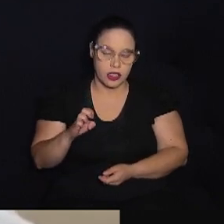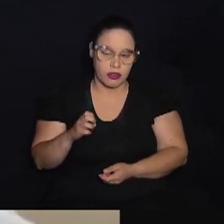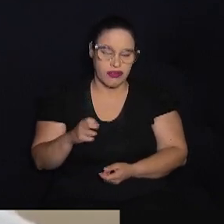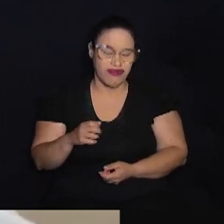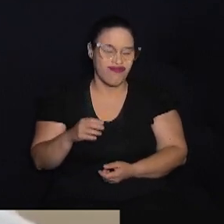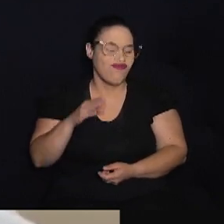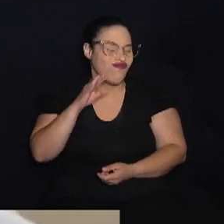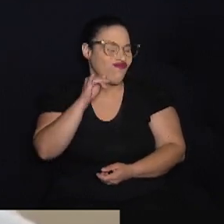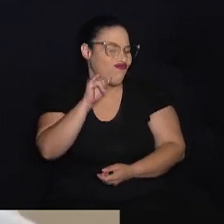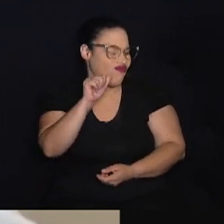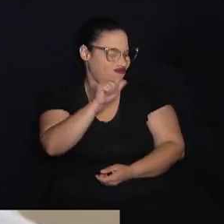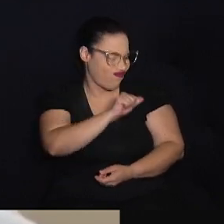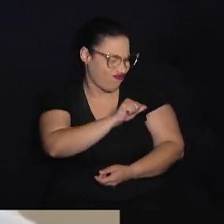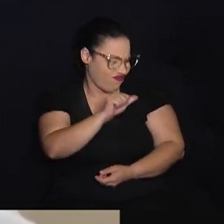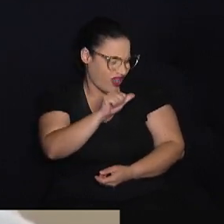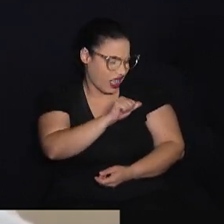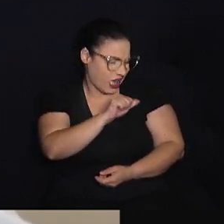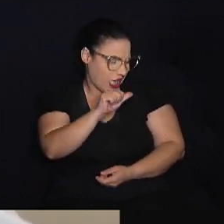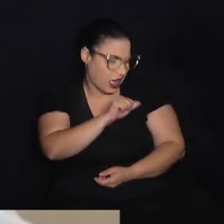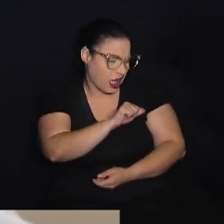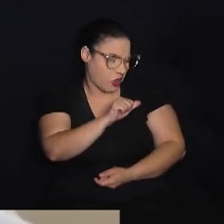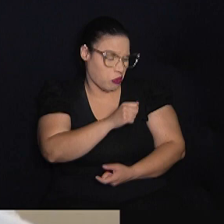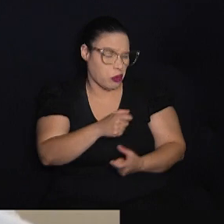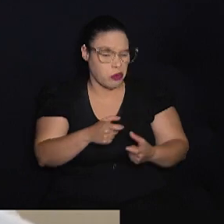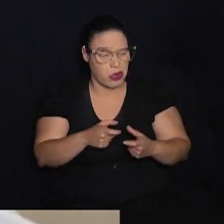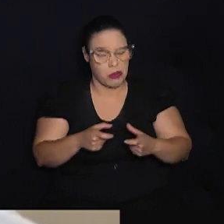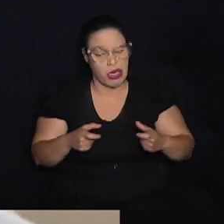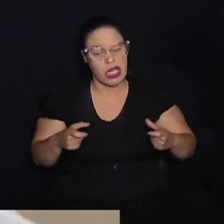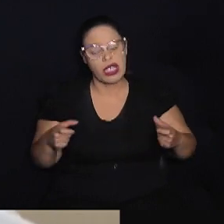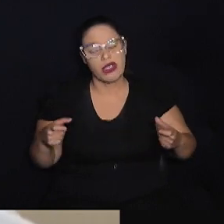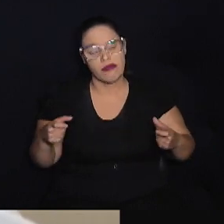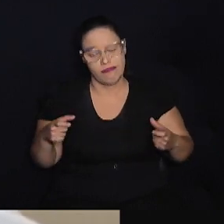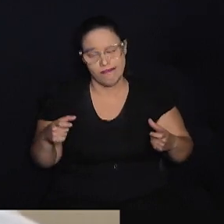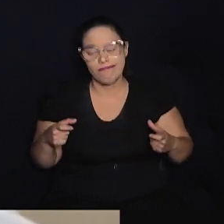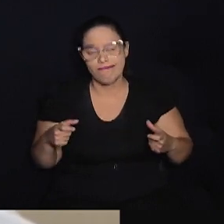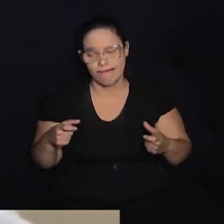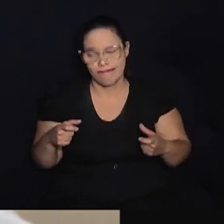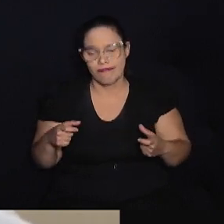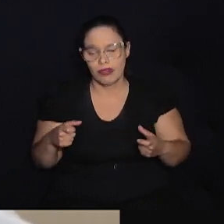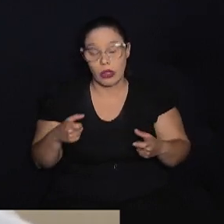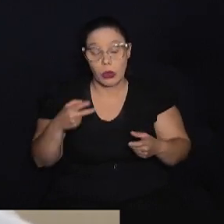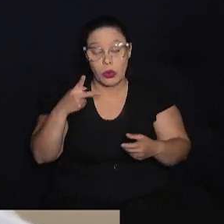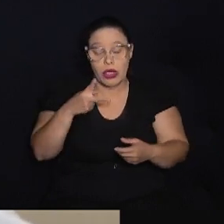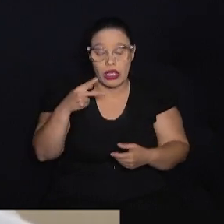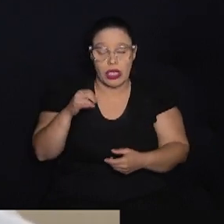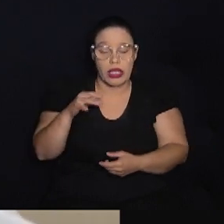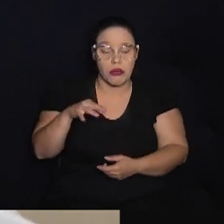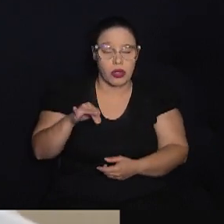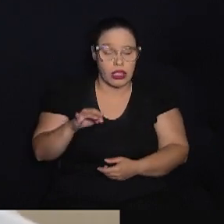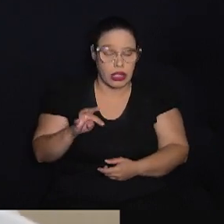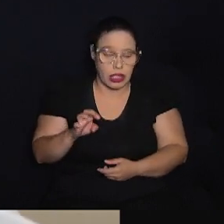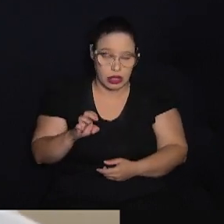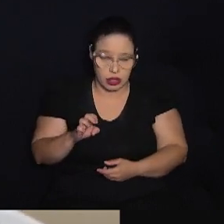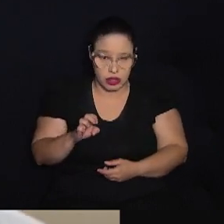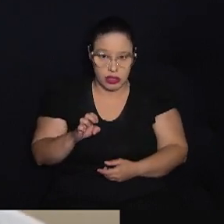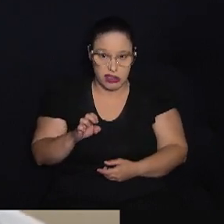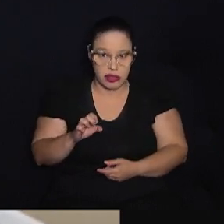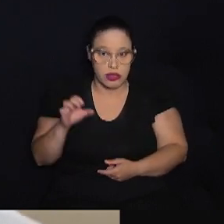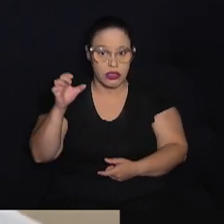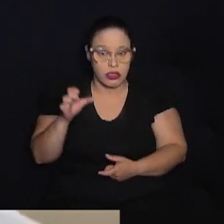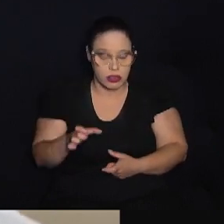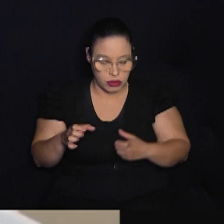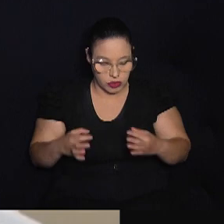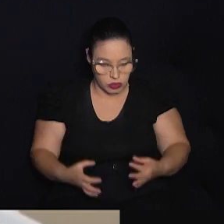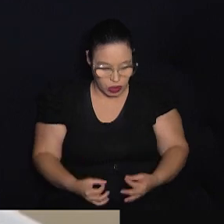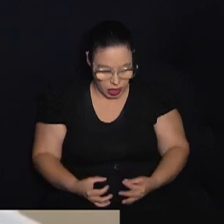artrite, um risco de piorar muito mais esse quadro por conta de você estar fortalecendo a sua imunidade, né? Mas em caso dos